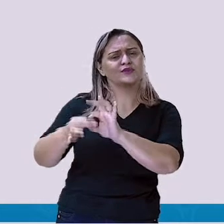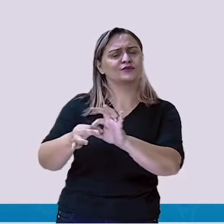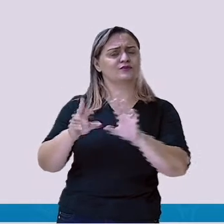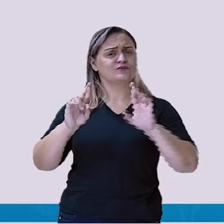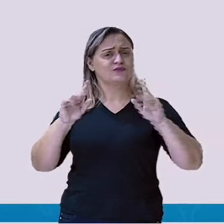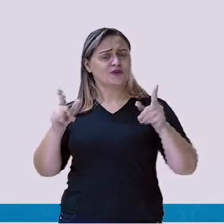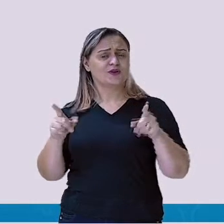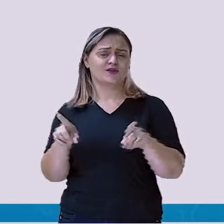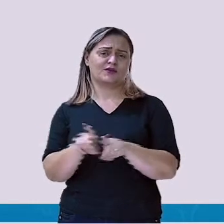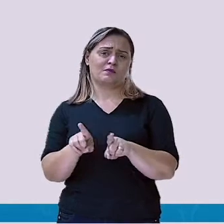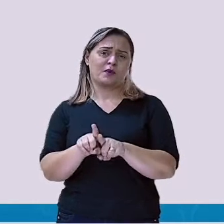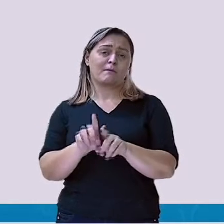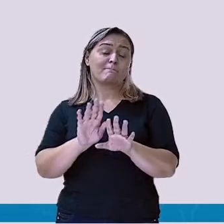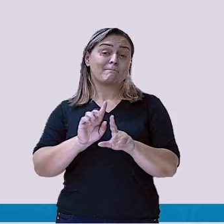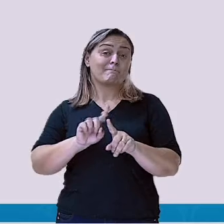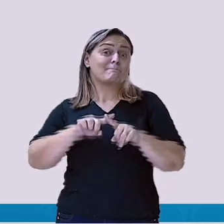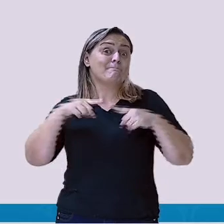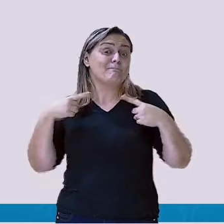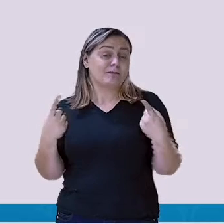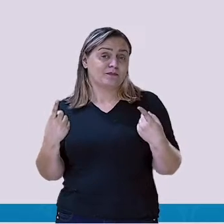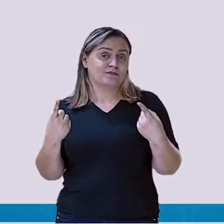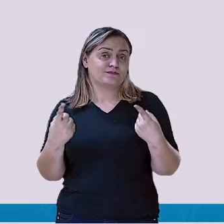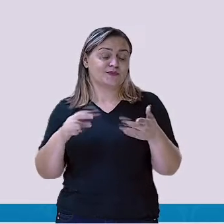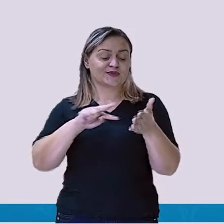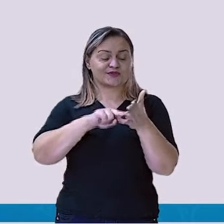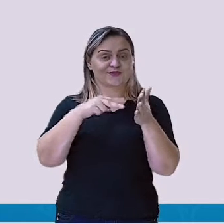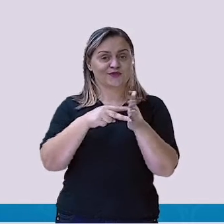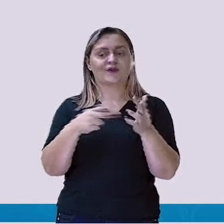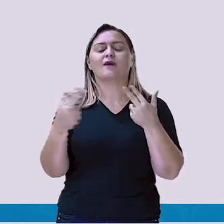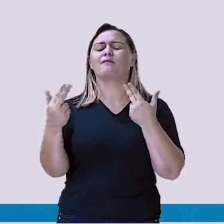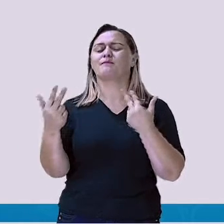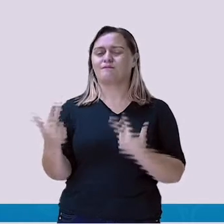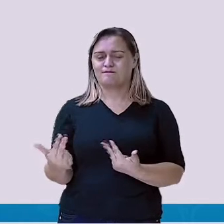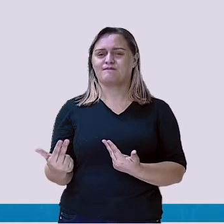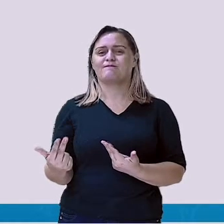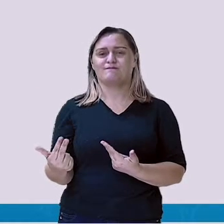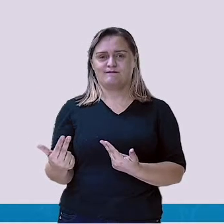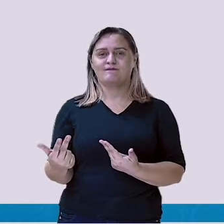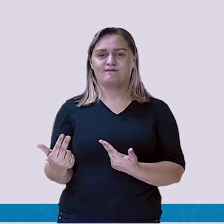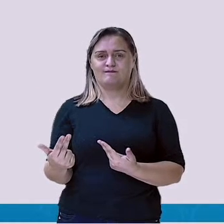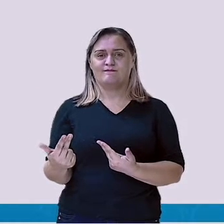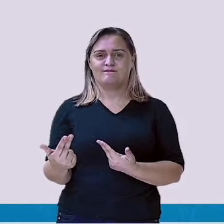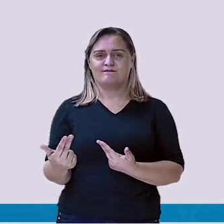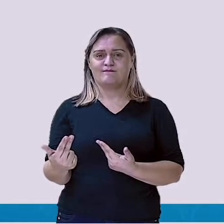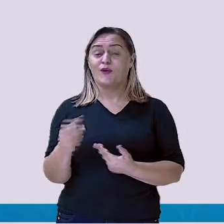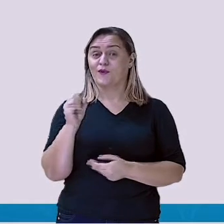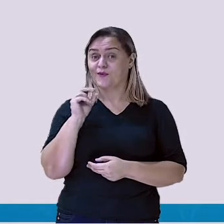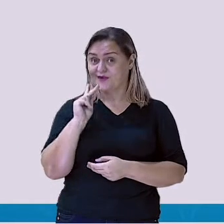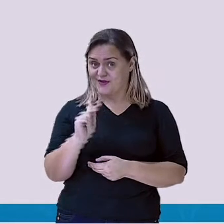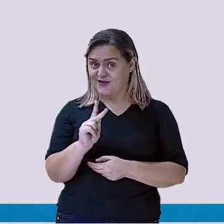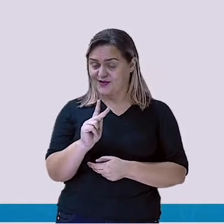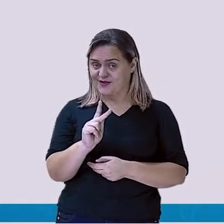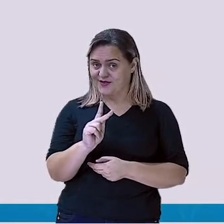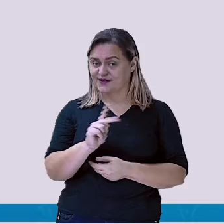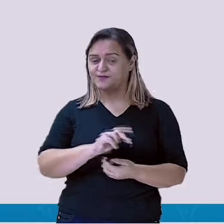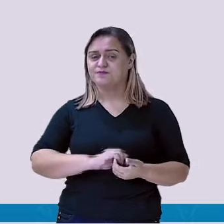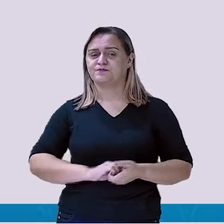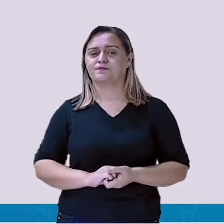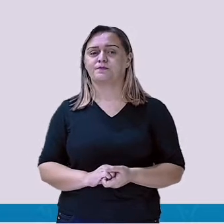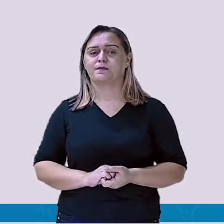a mensagem que ela está nos trazendo é a mesma mensagem, ok? Eu só troco